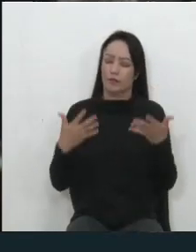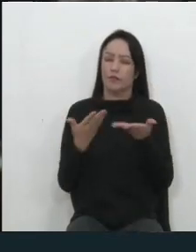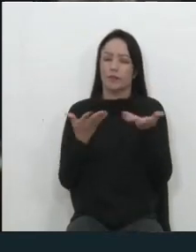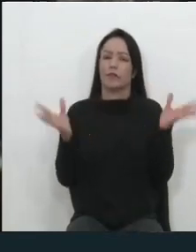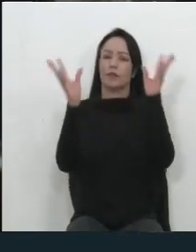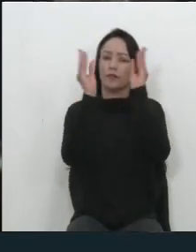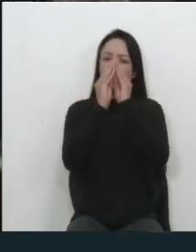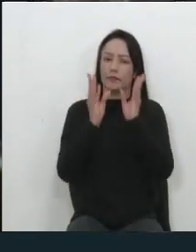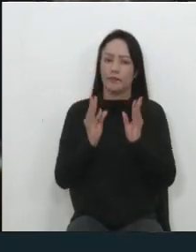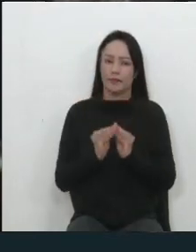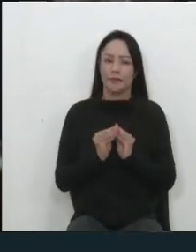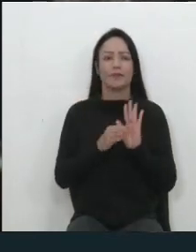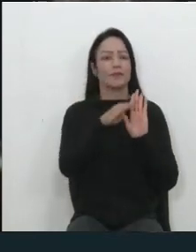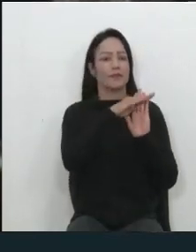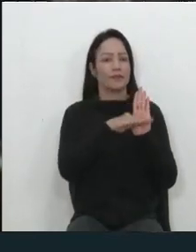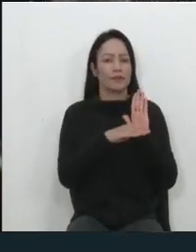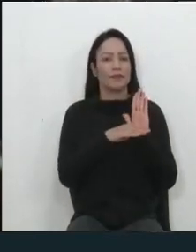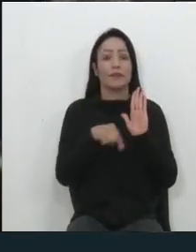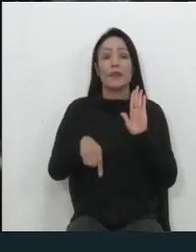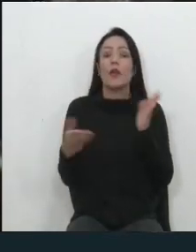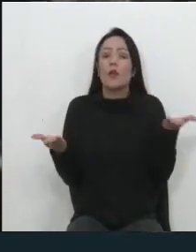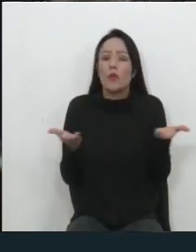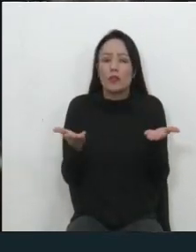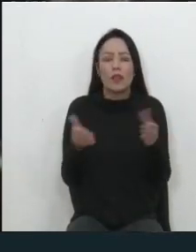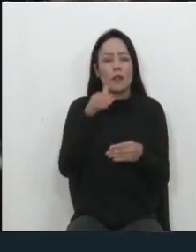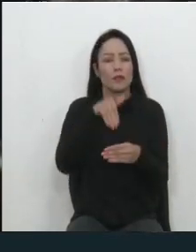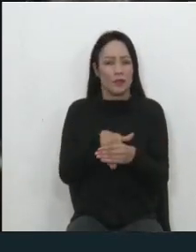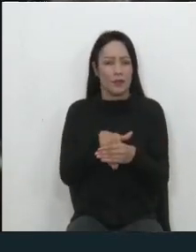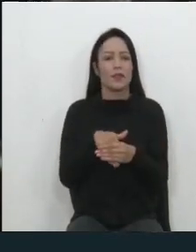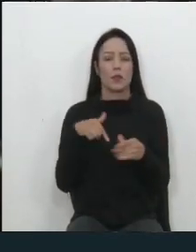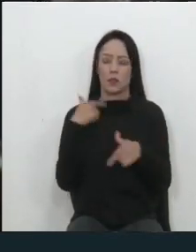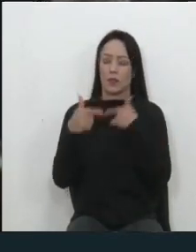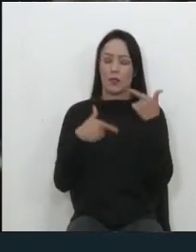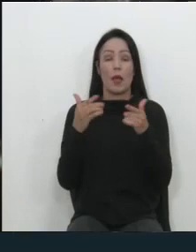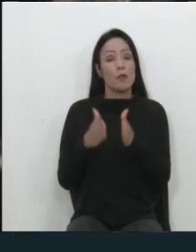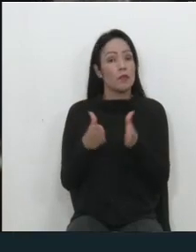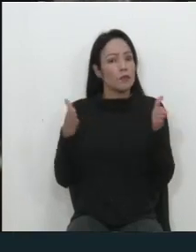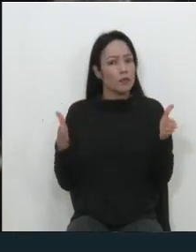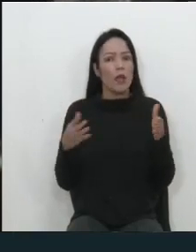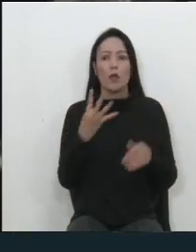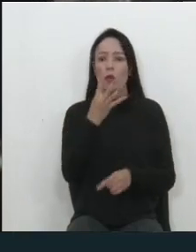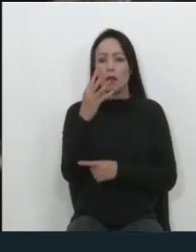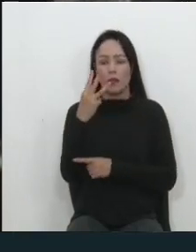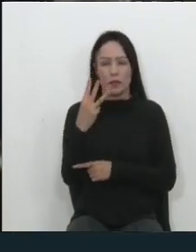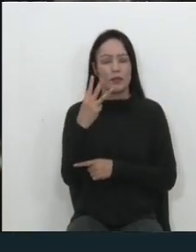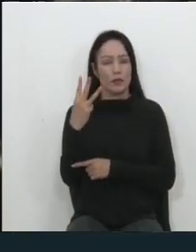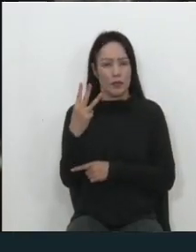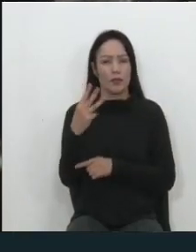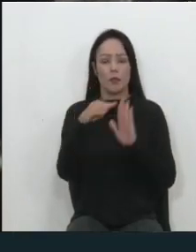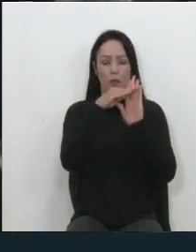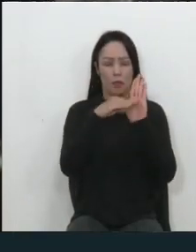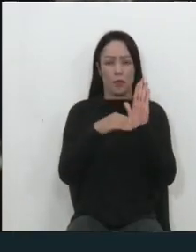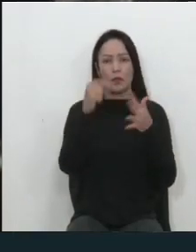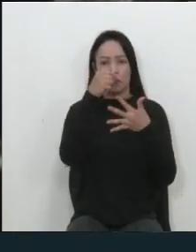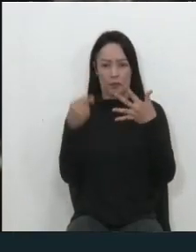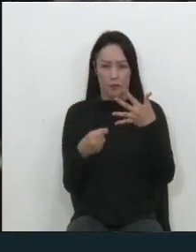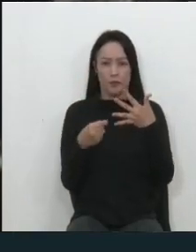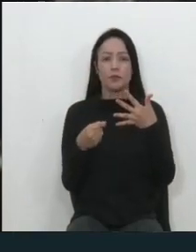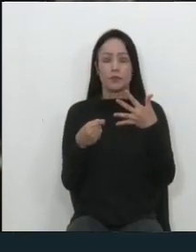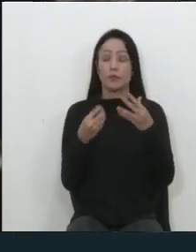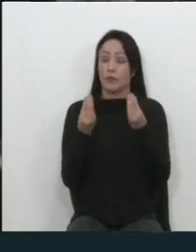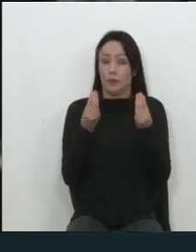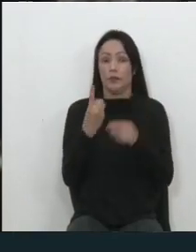da pauta do que tem hoje para ser aqui votado. No grande expediente, hoje temos 43 itens divididos da seguinte maneira. São